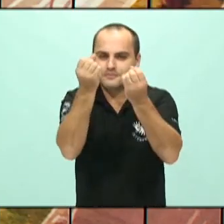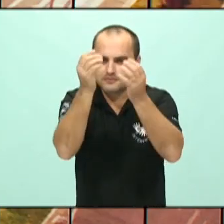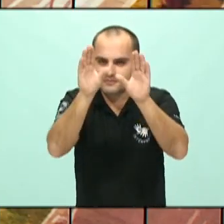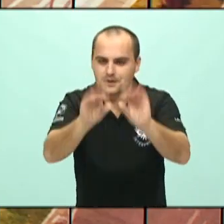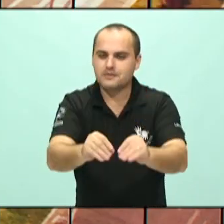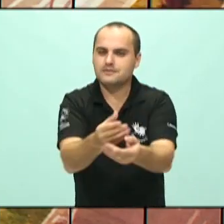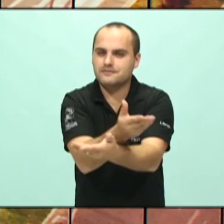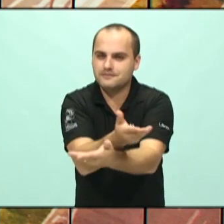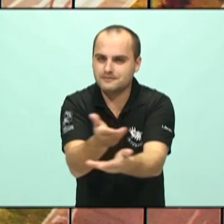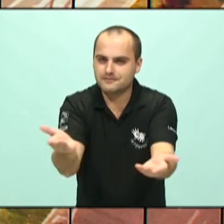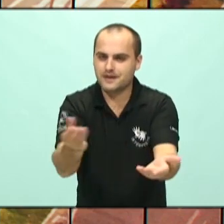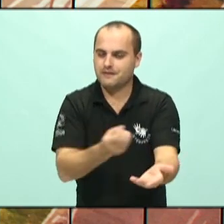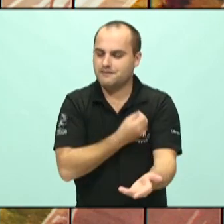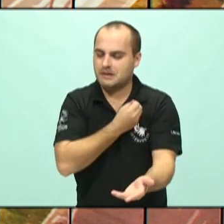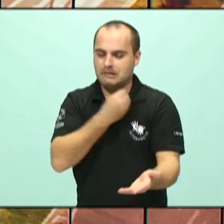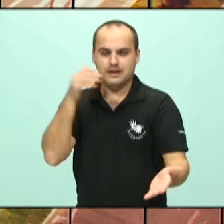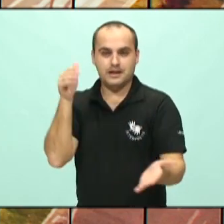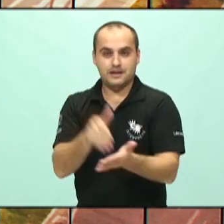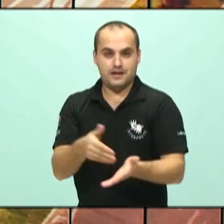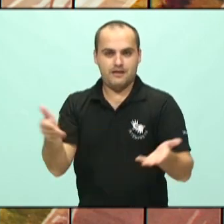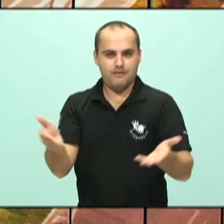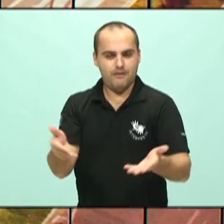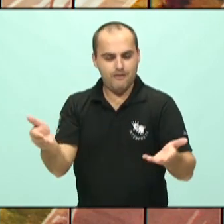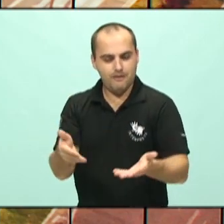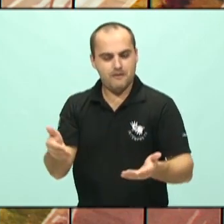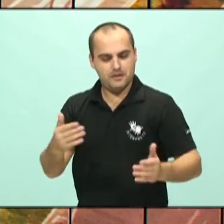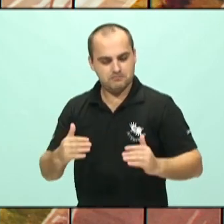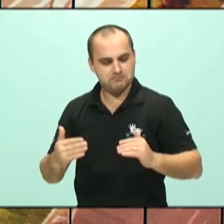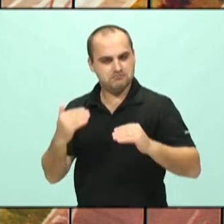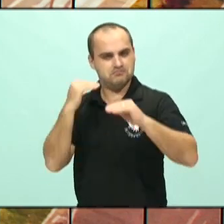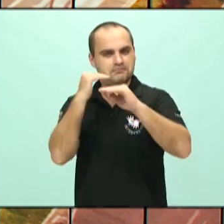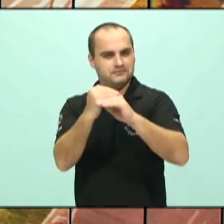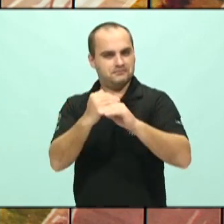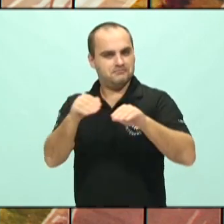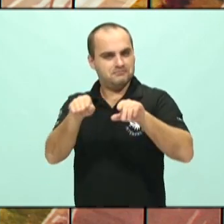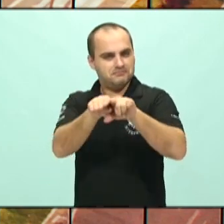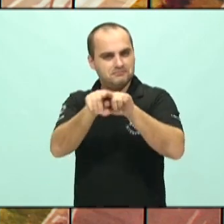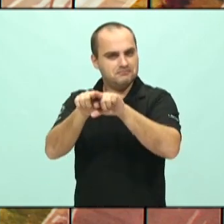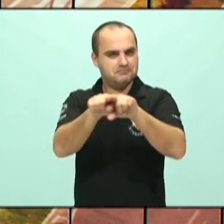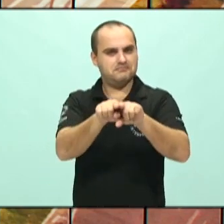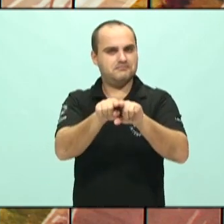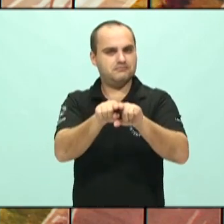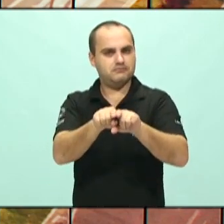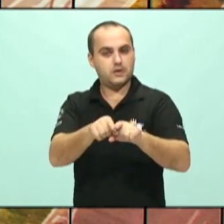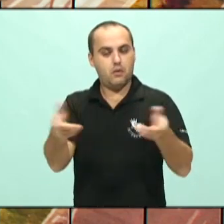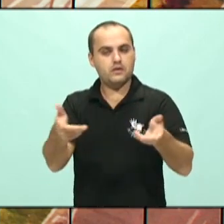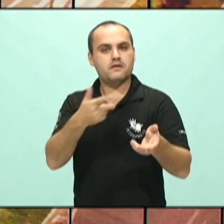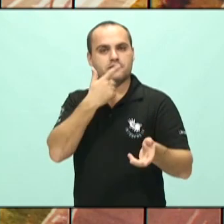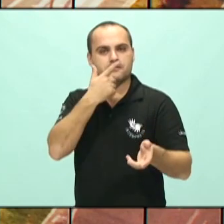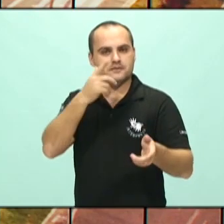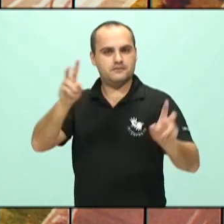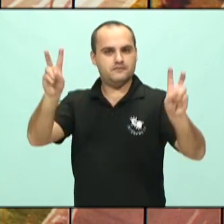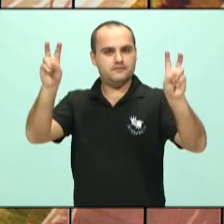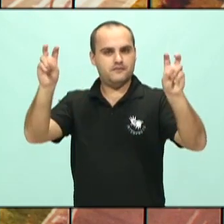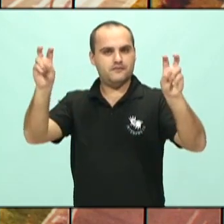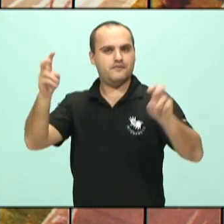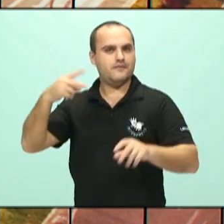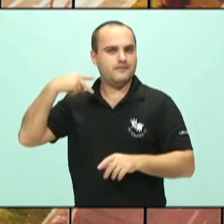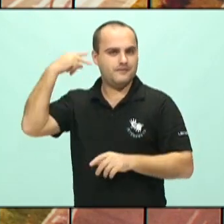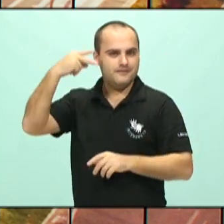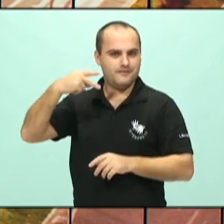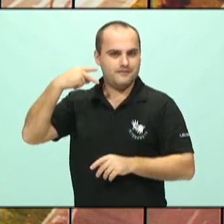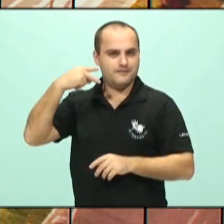que estiveram conosco até o presente momento. Obrigado pela companhia aqui no nosso programa Fala Vereador de hoje. A presença foi do